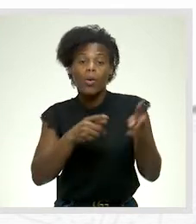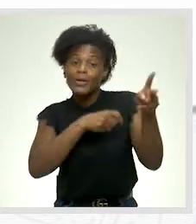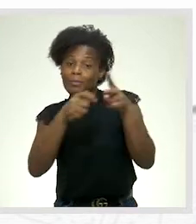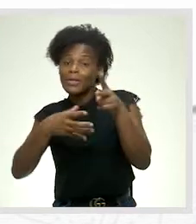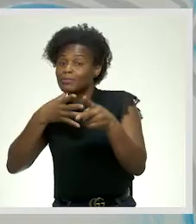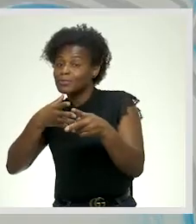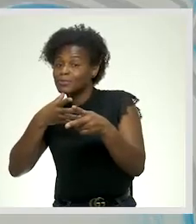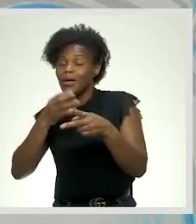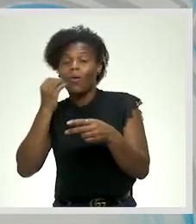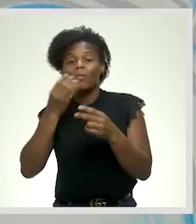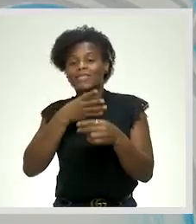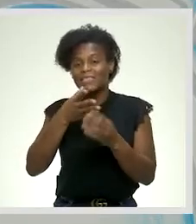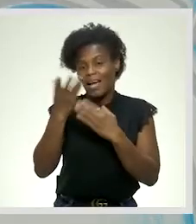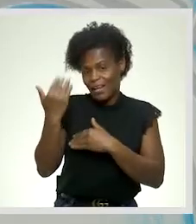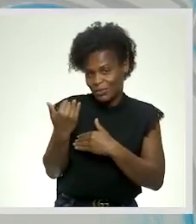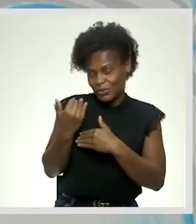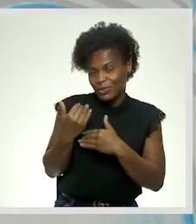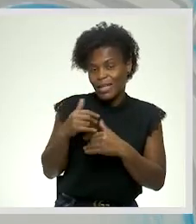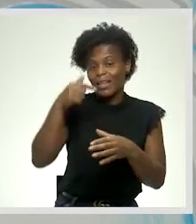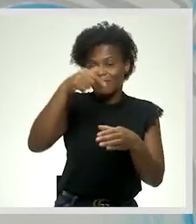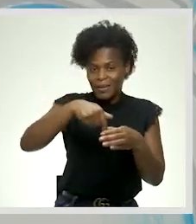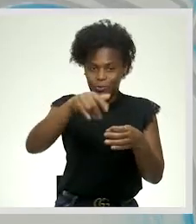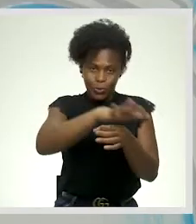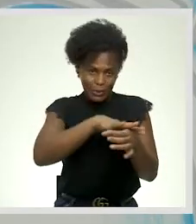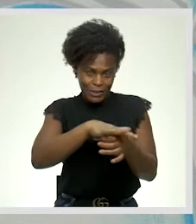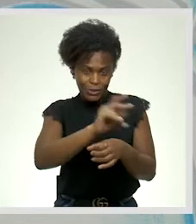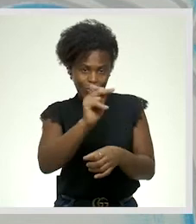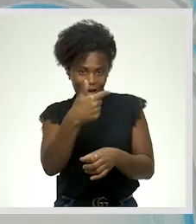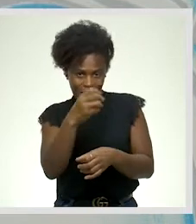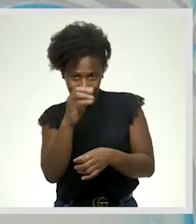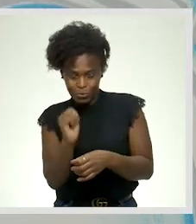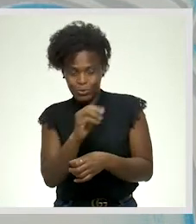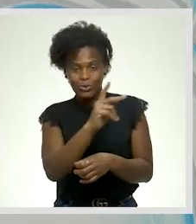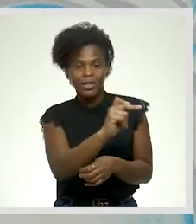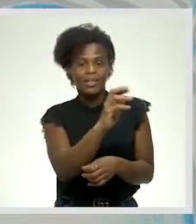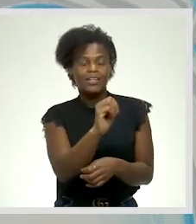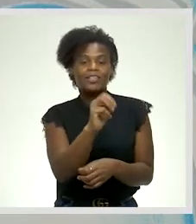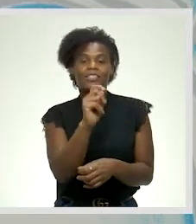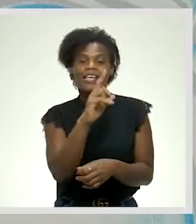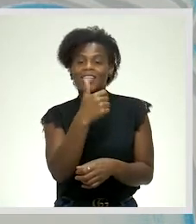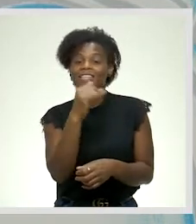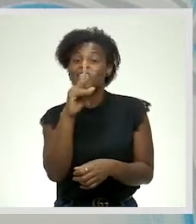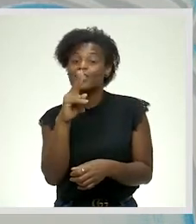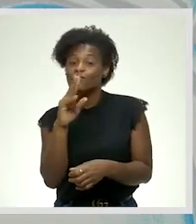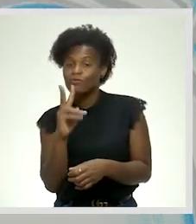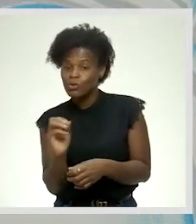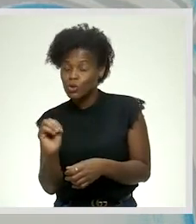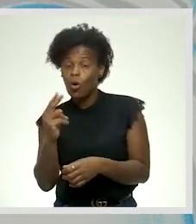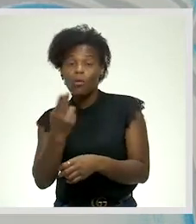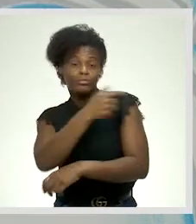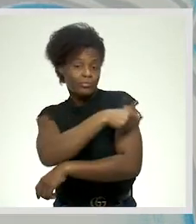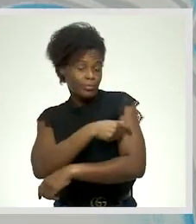Convém saber que dentro do contexto dos atos assertivos ou representativos,